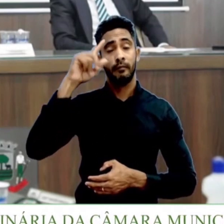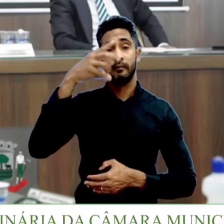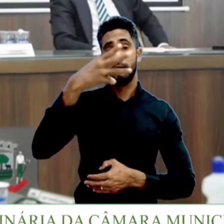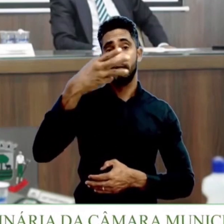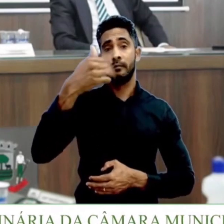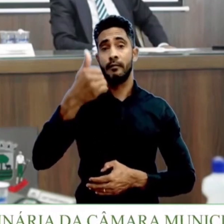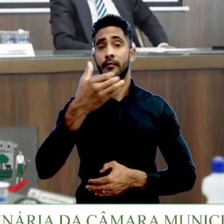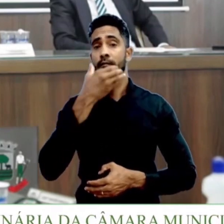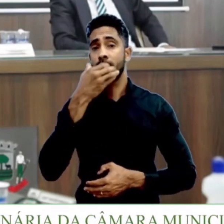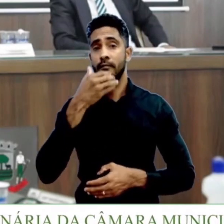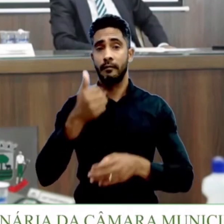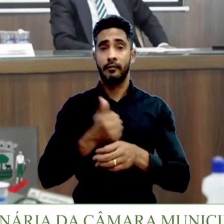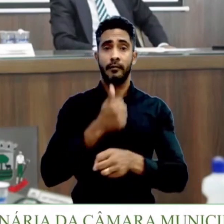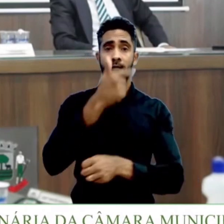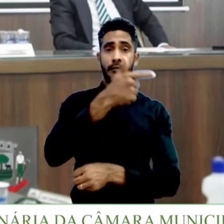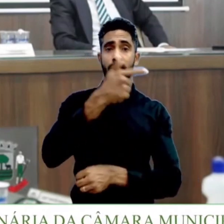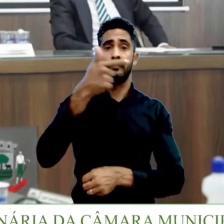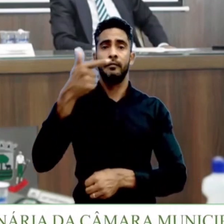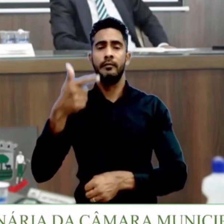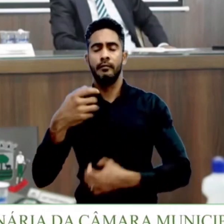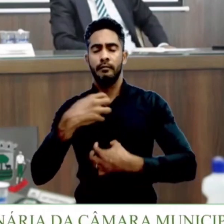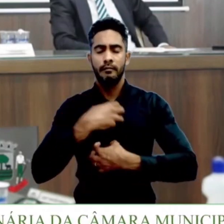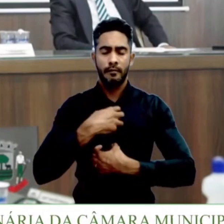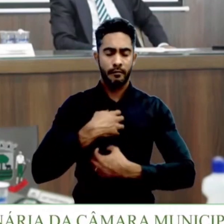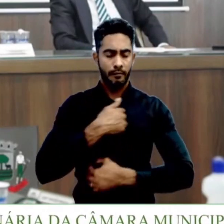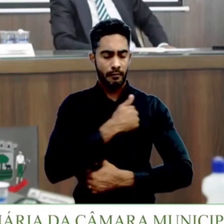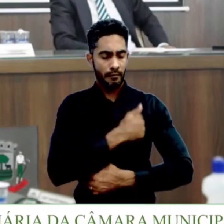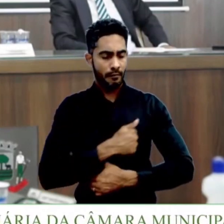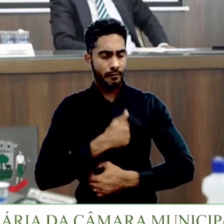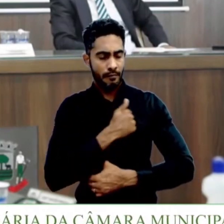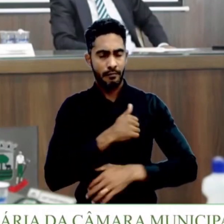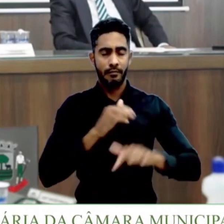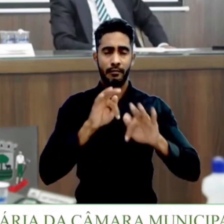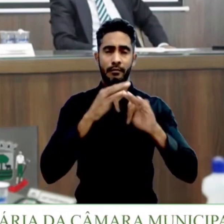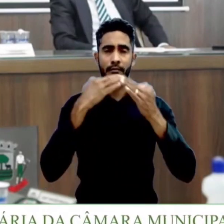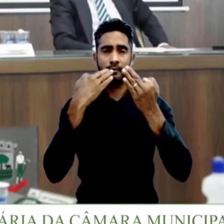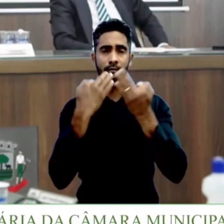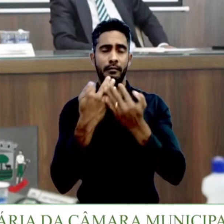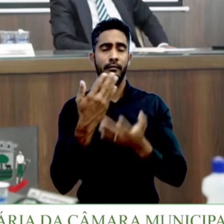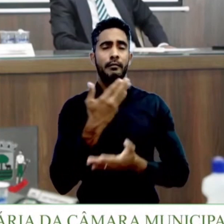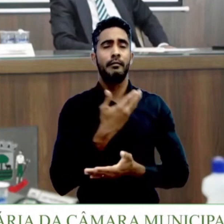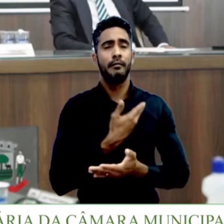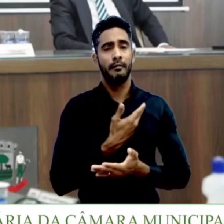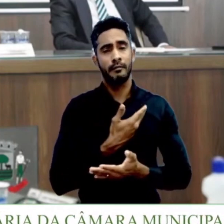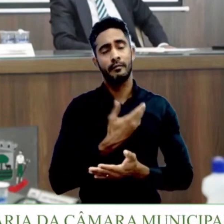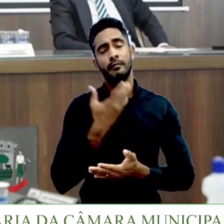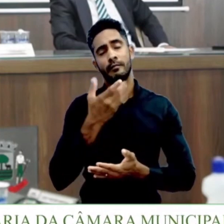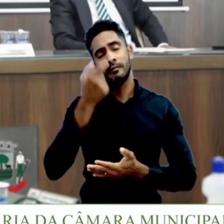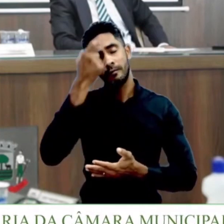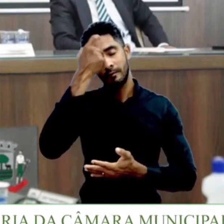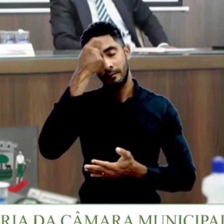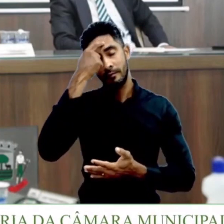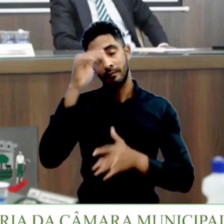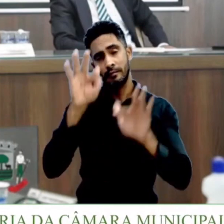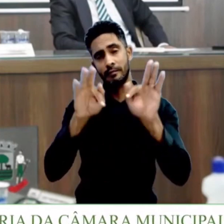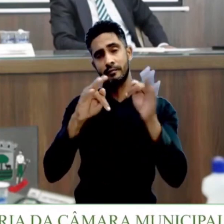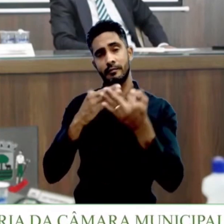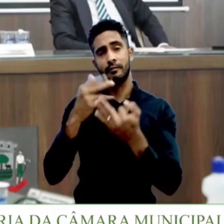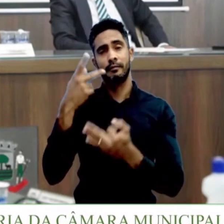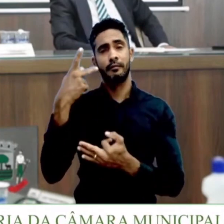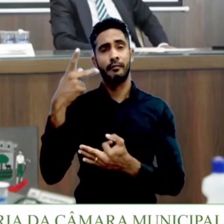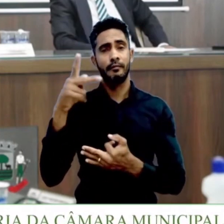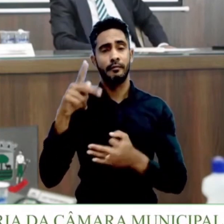2022, deixando eternas saudades aos familiares e amigos. Requer que seja dada ciência à família